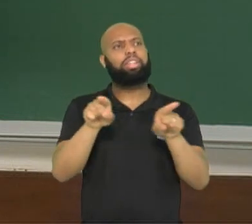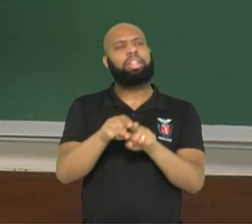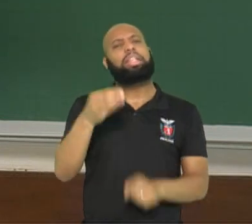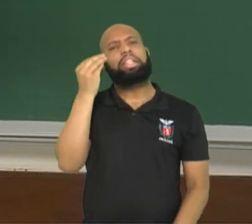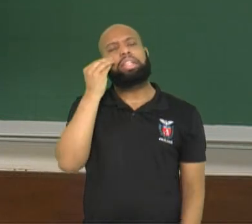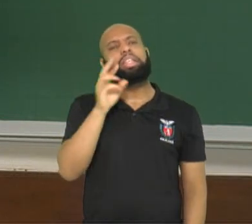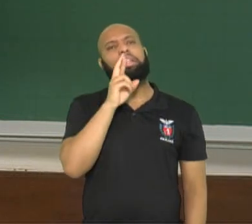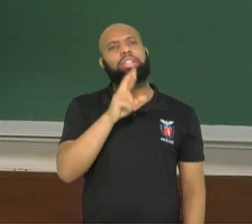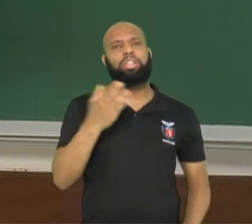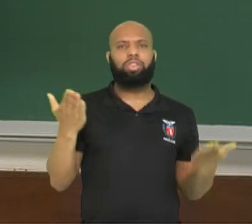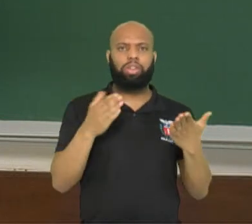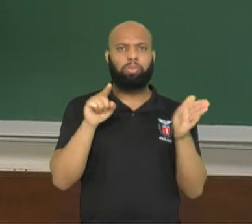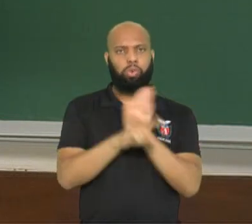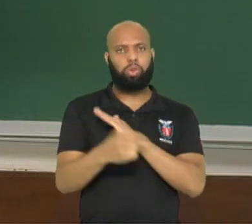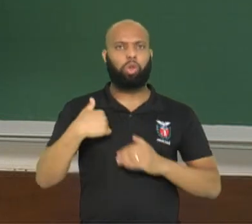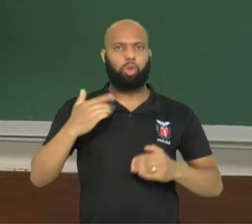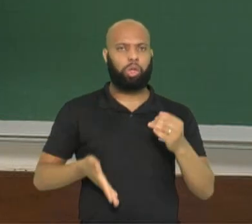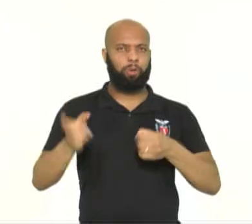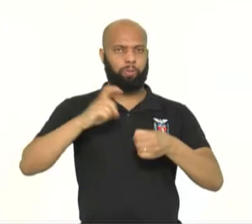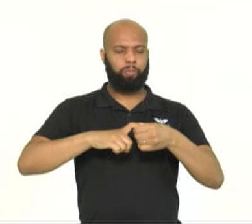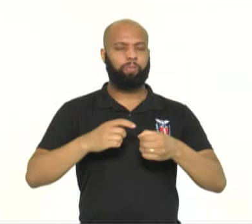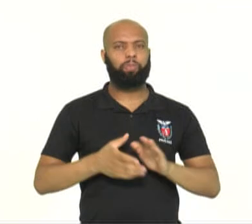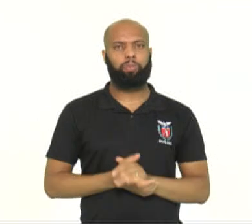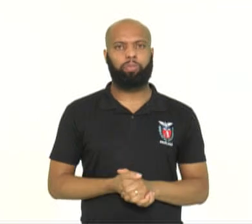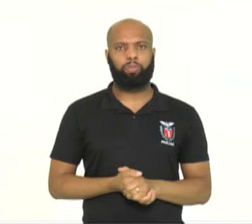tentar resolver esse exercício. Eu já volto.